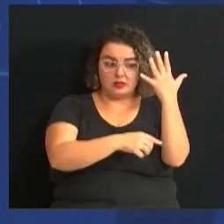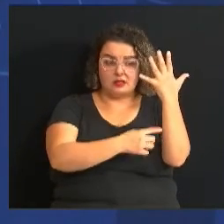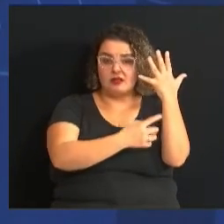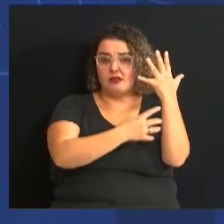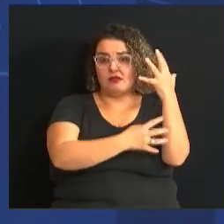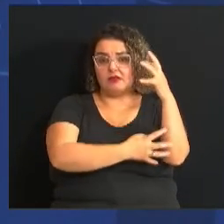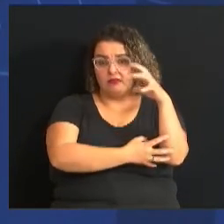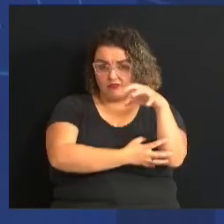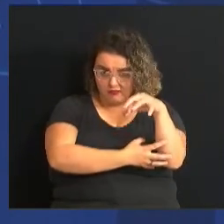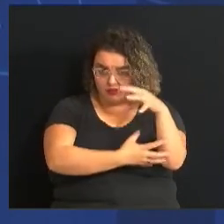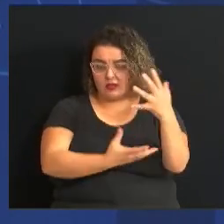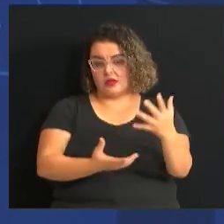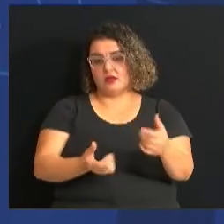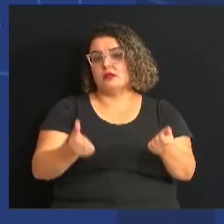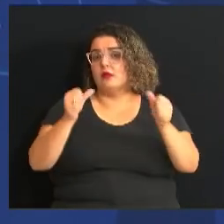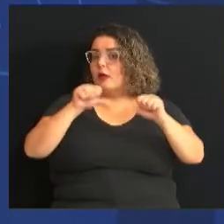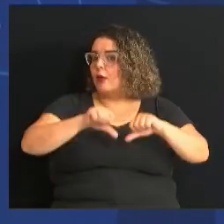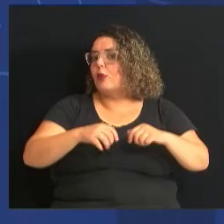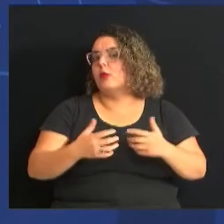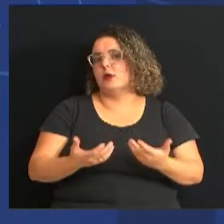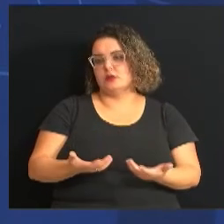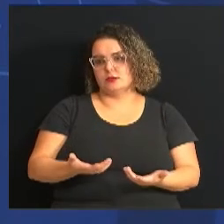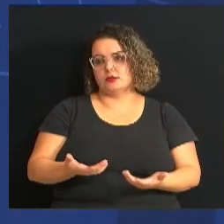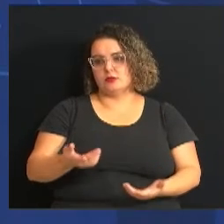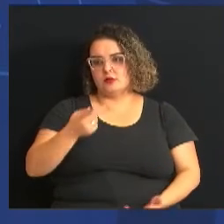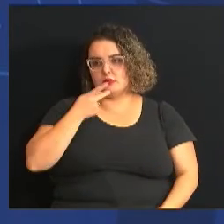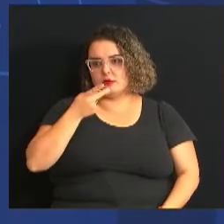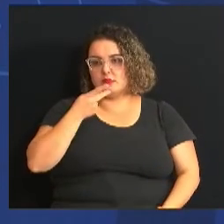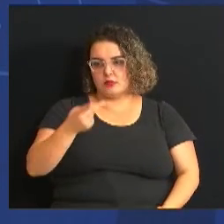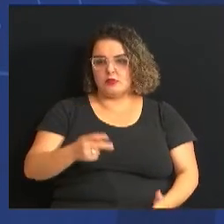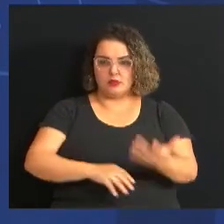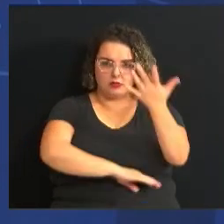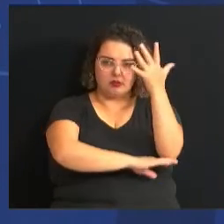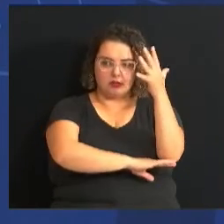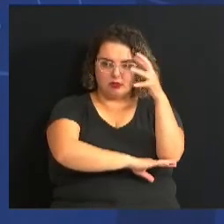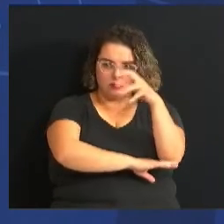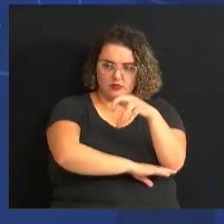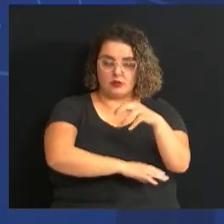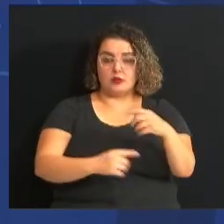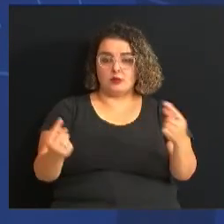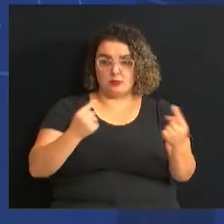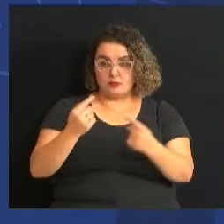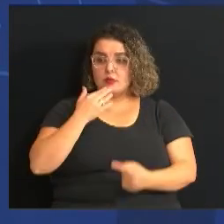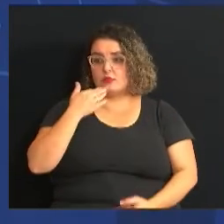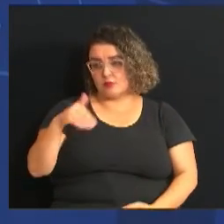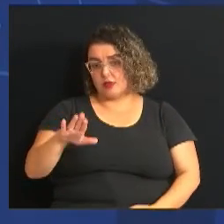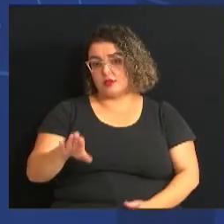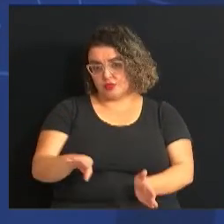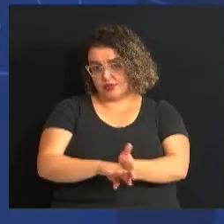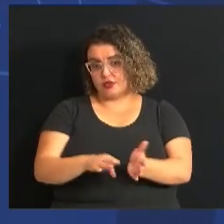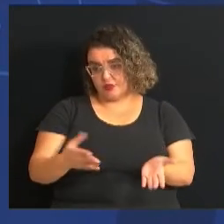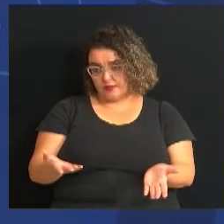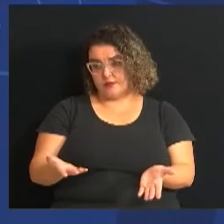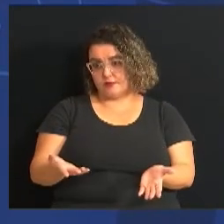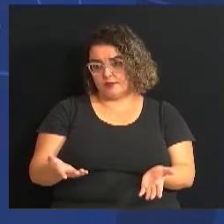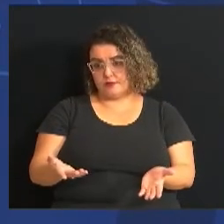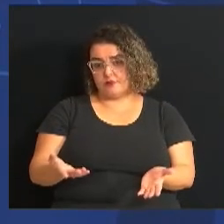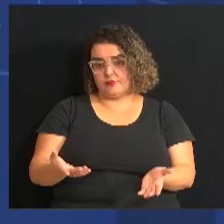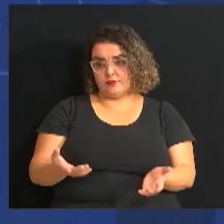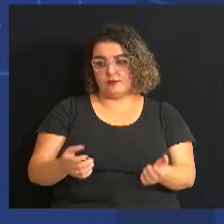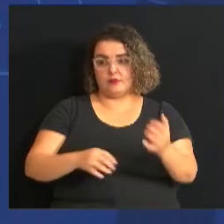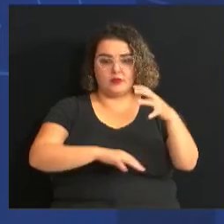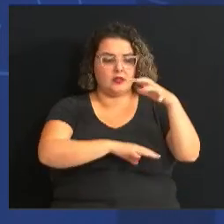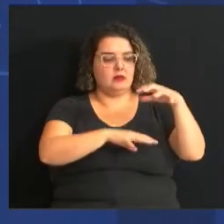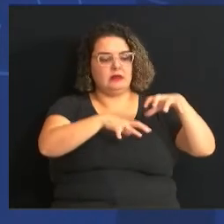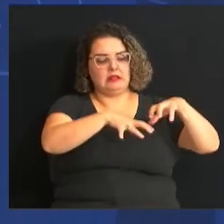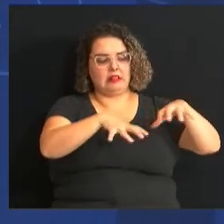ela está gerando um prejuízo. Eu estou falando das árvores porque realmente é a demanda que mais chega. Sim. Né? E ela está entupindo calha,